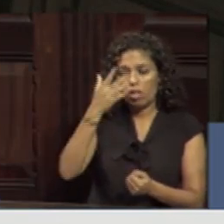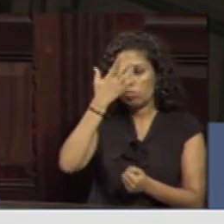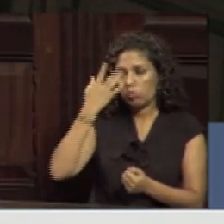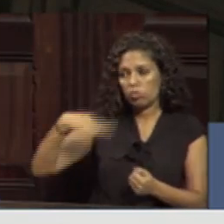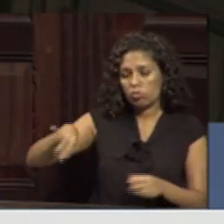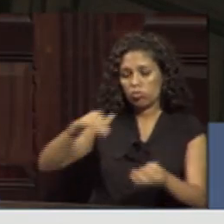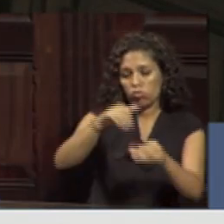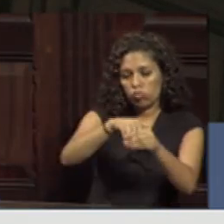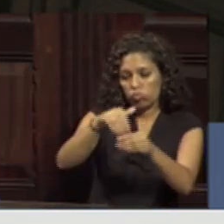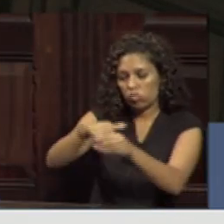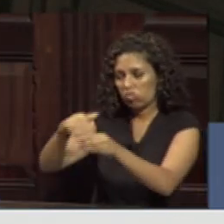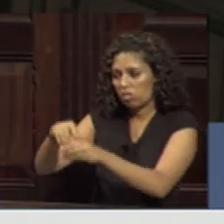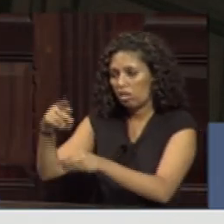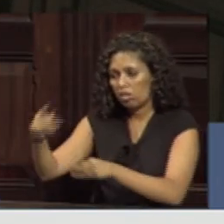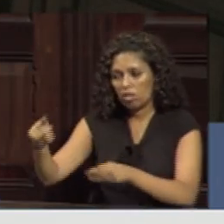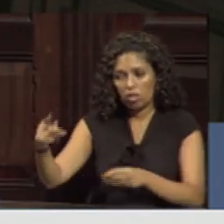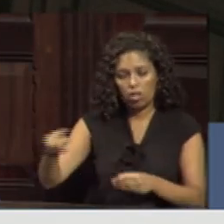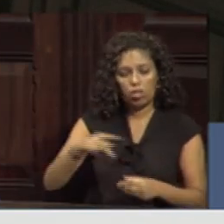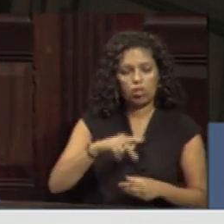de 46 mil,